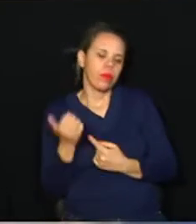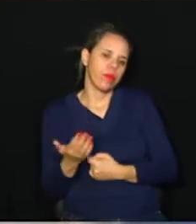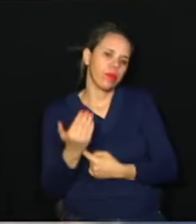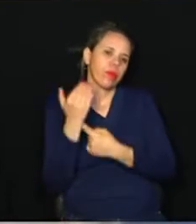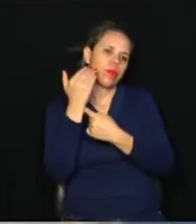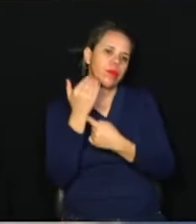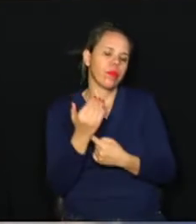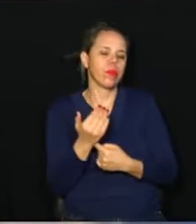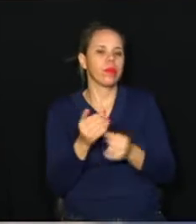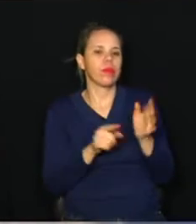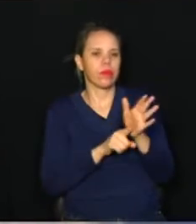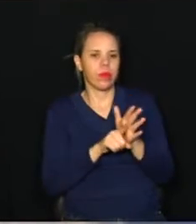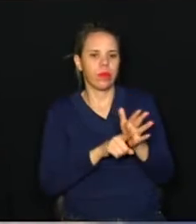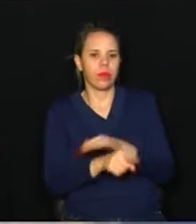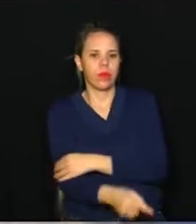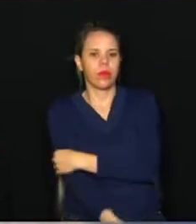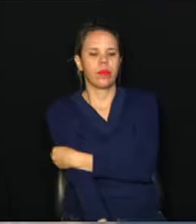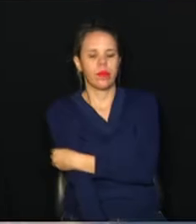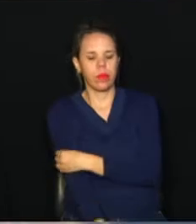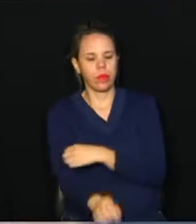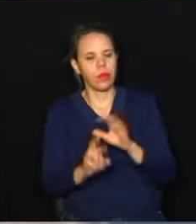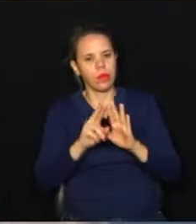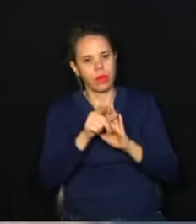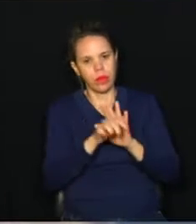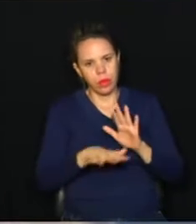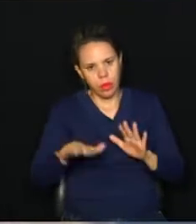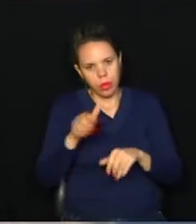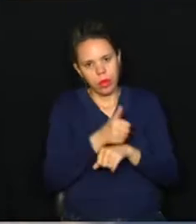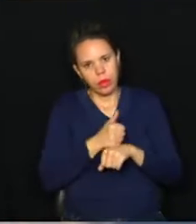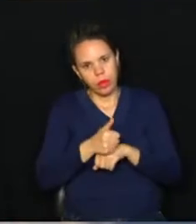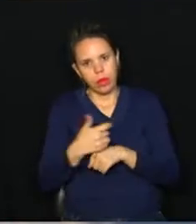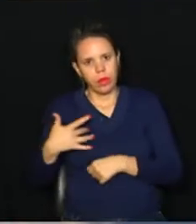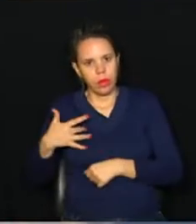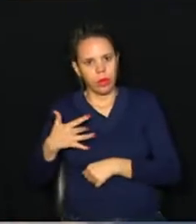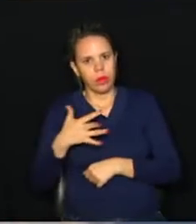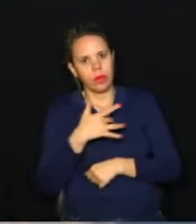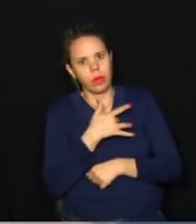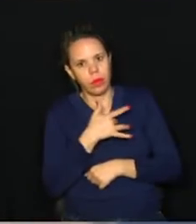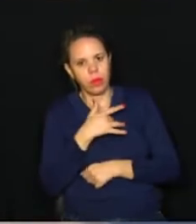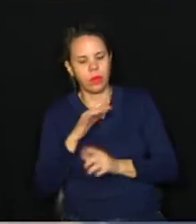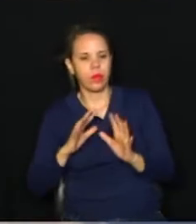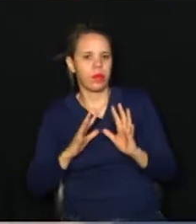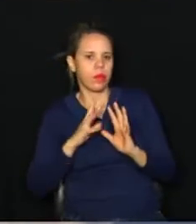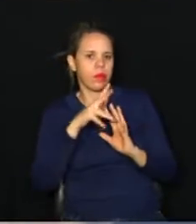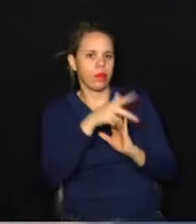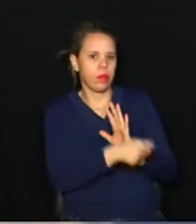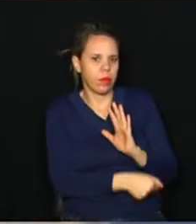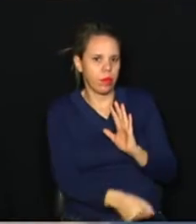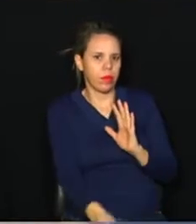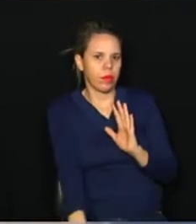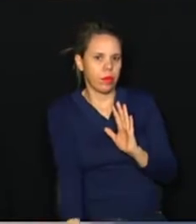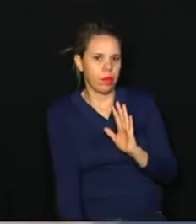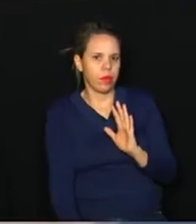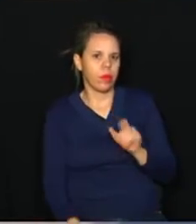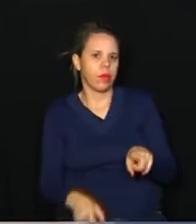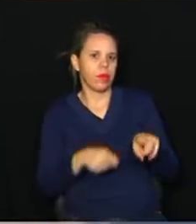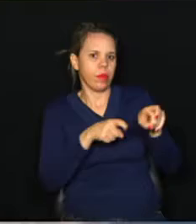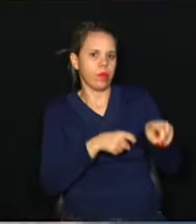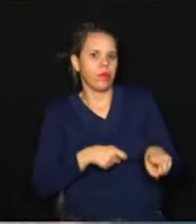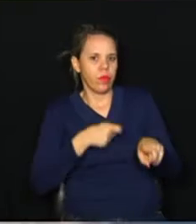de pesquisa, em diversas áreas, na área da saúde, na área do meio ambiente, na área da